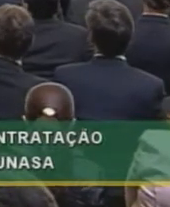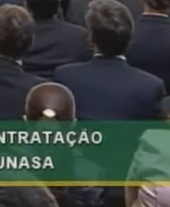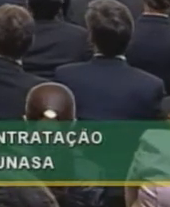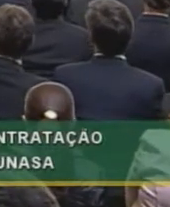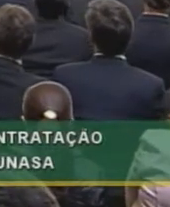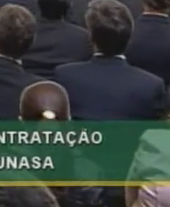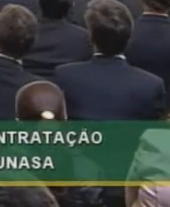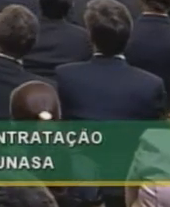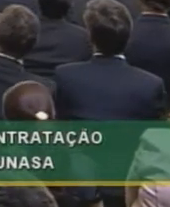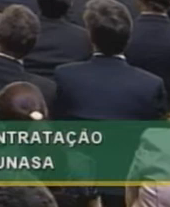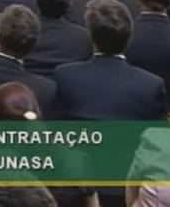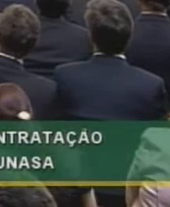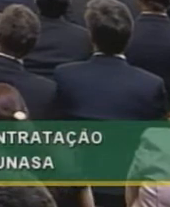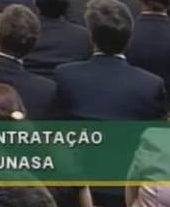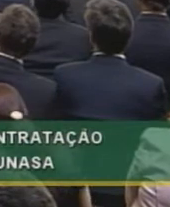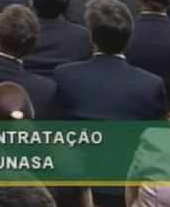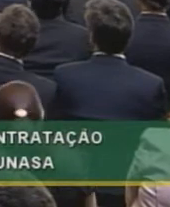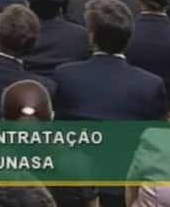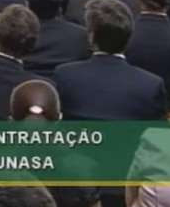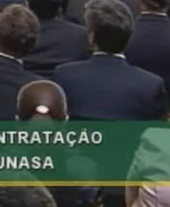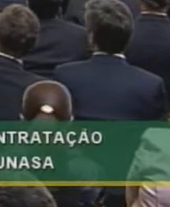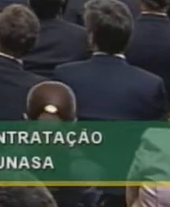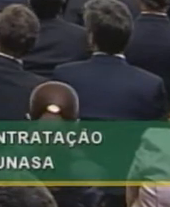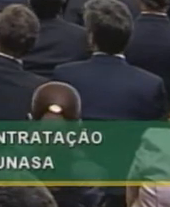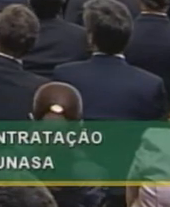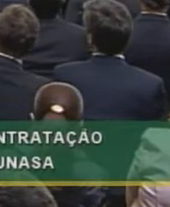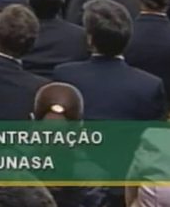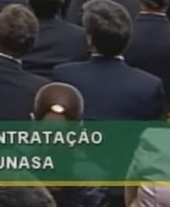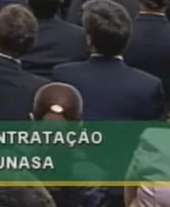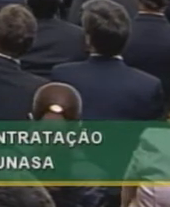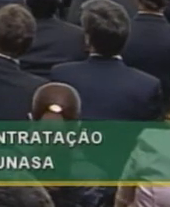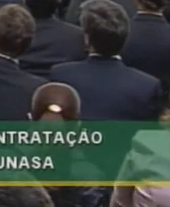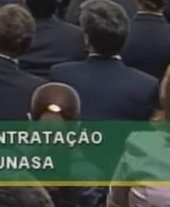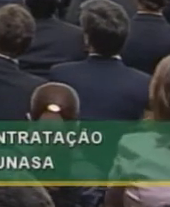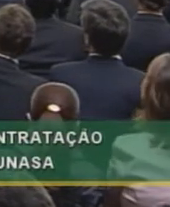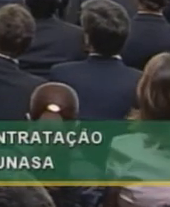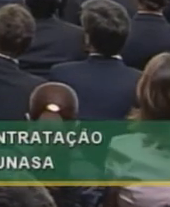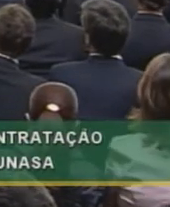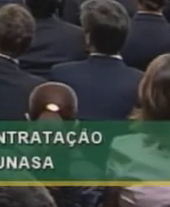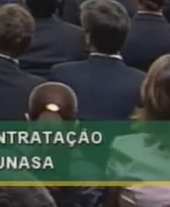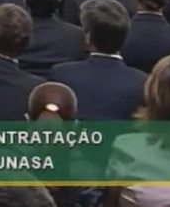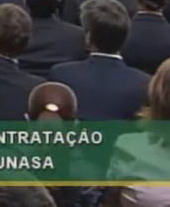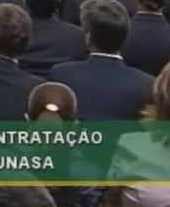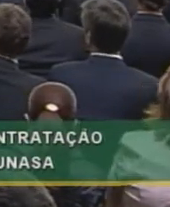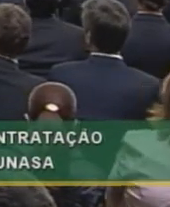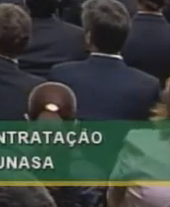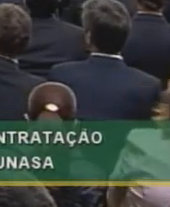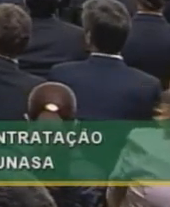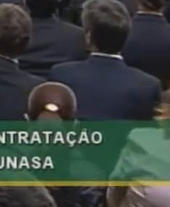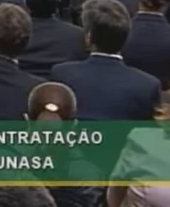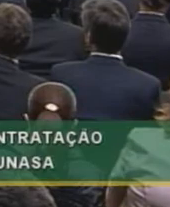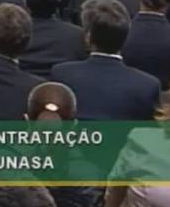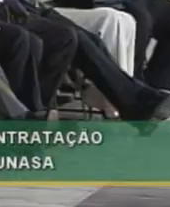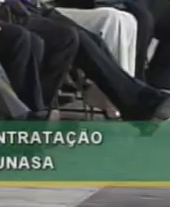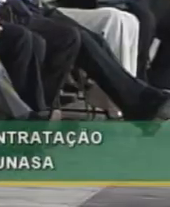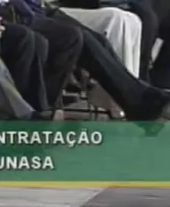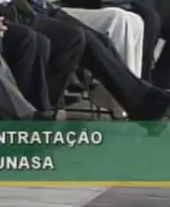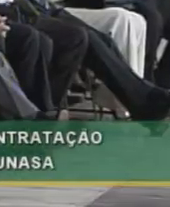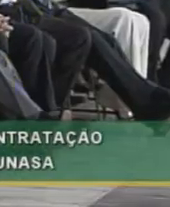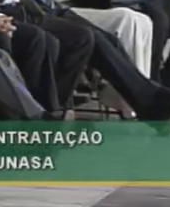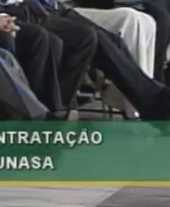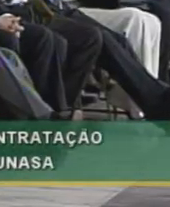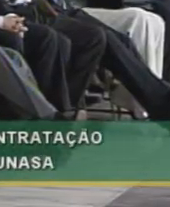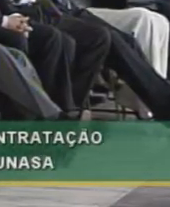Saúde, Miriam Bechor, do Planejamento, Paulo Bernardo, das Comunicações, Mário Negromonte, das